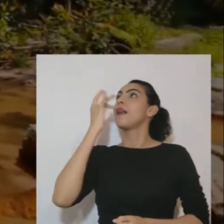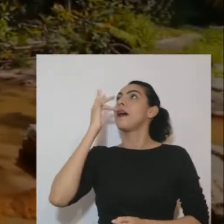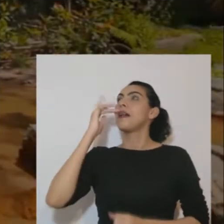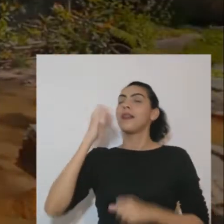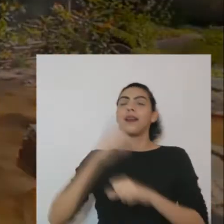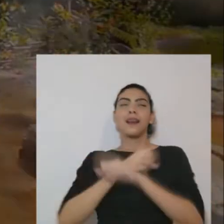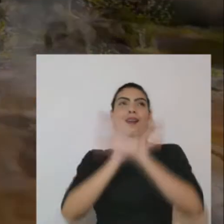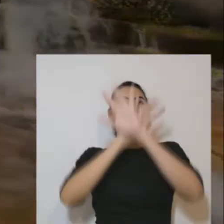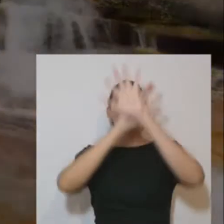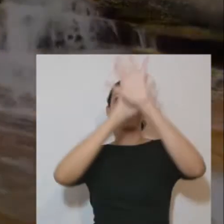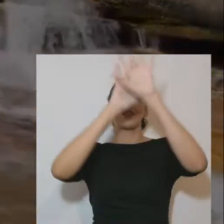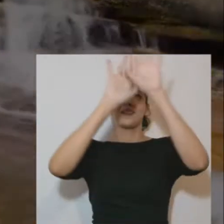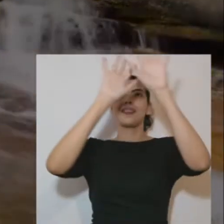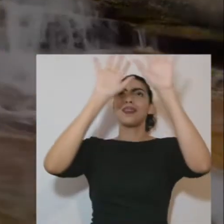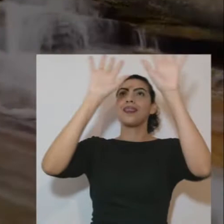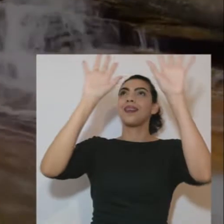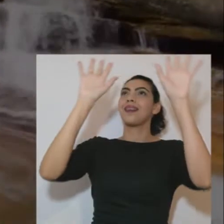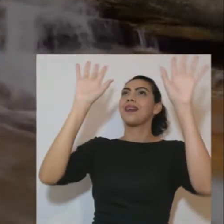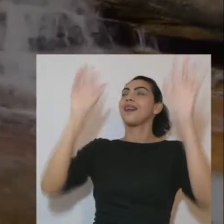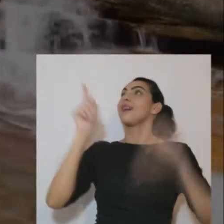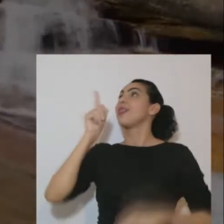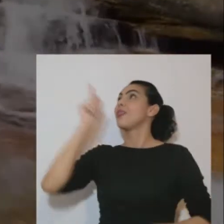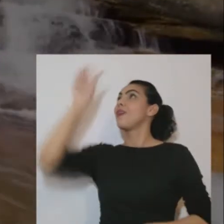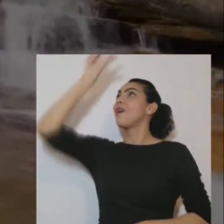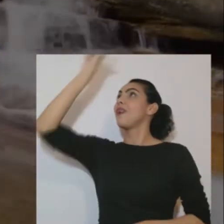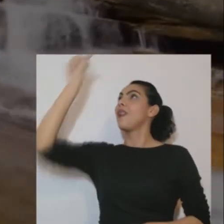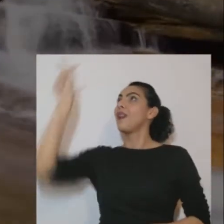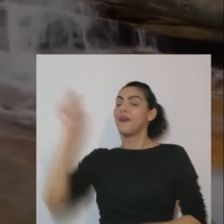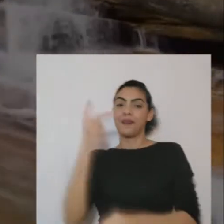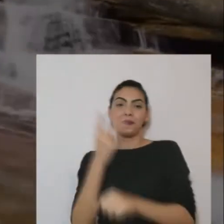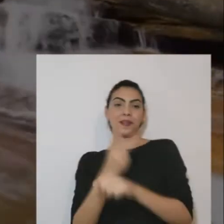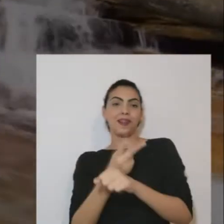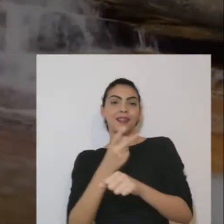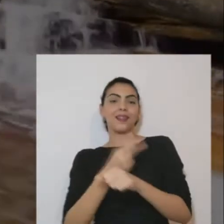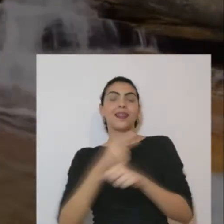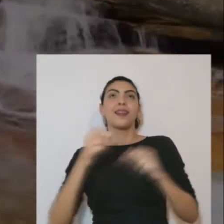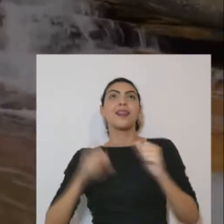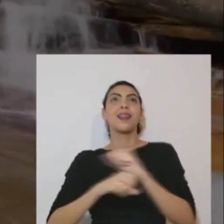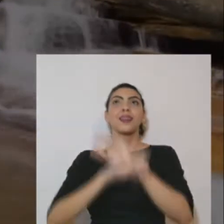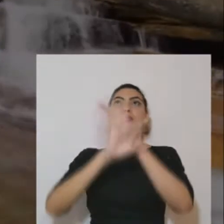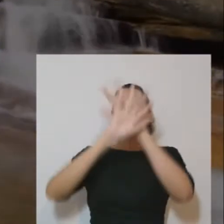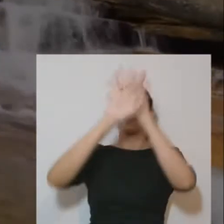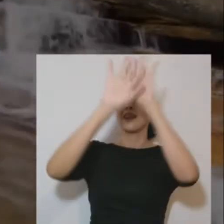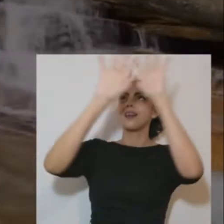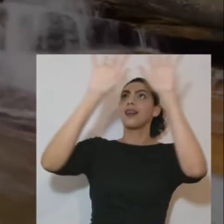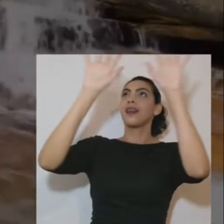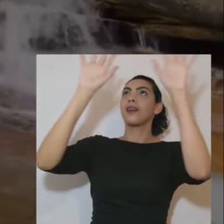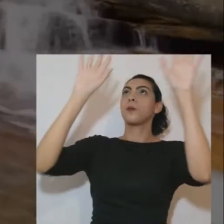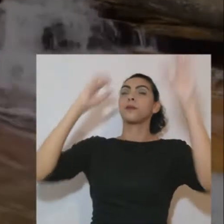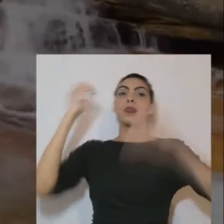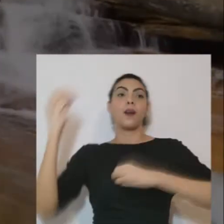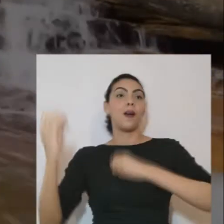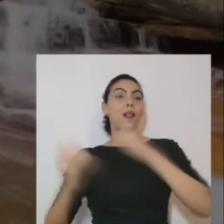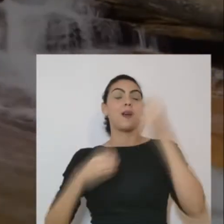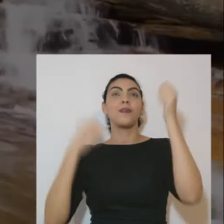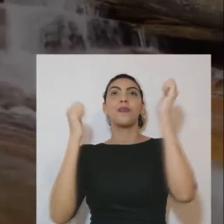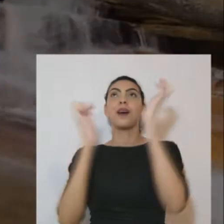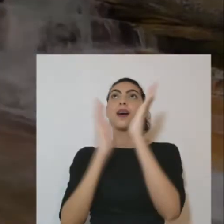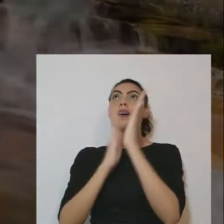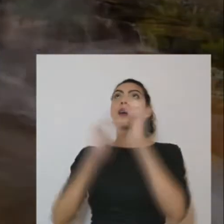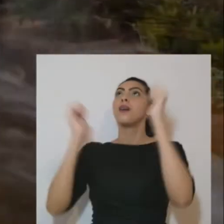O soberano refugio, como em prata reluzir,